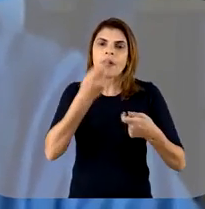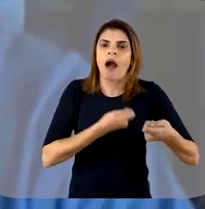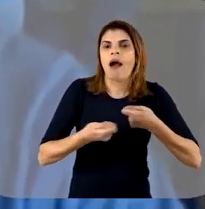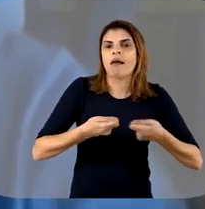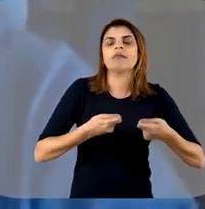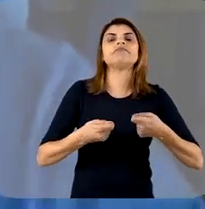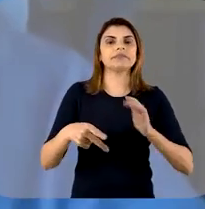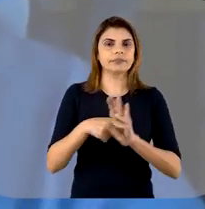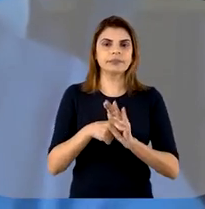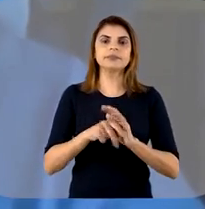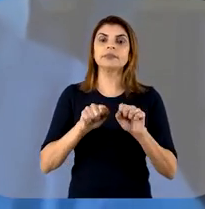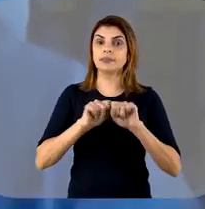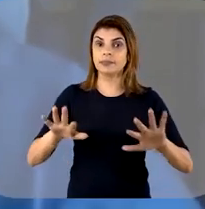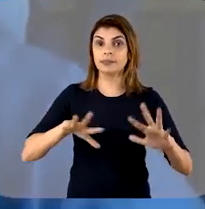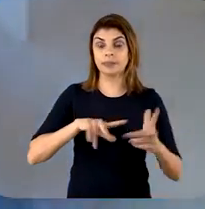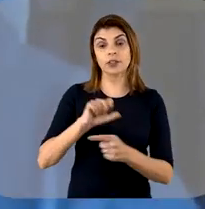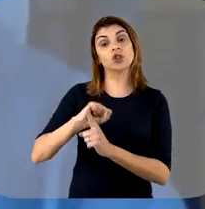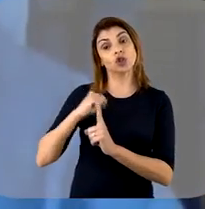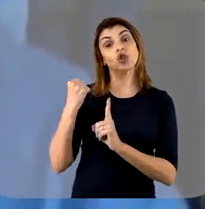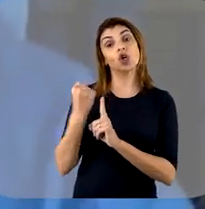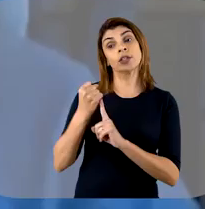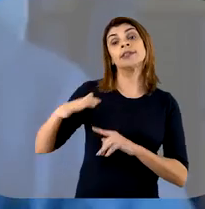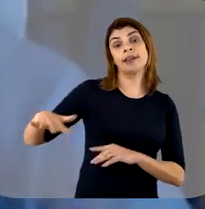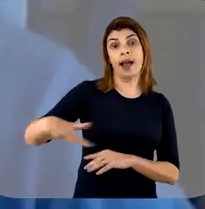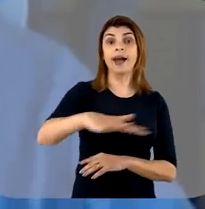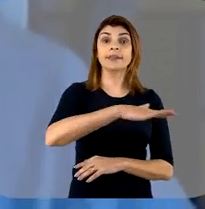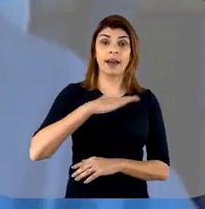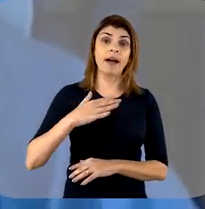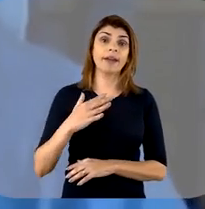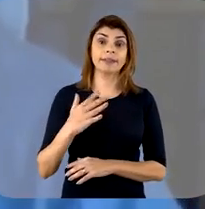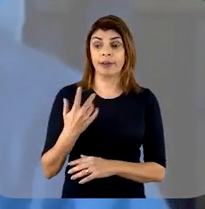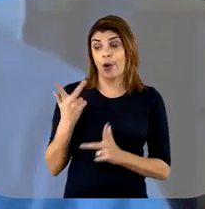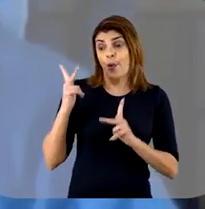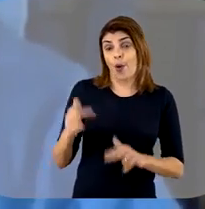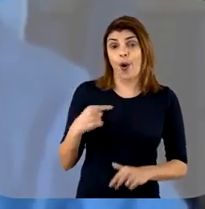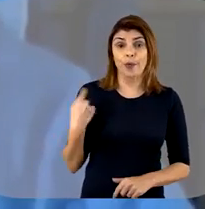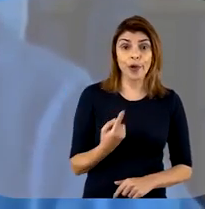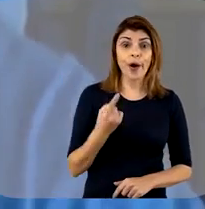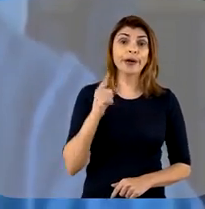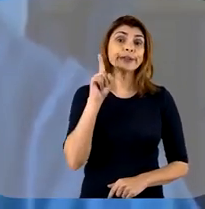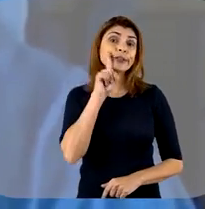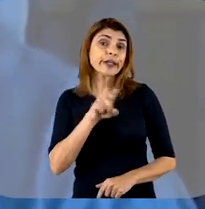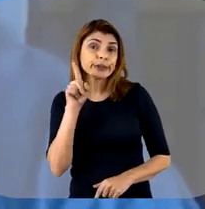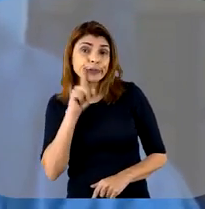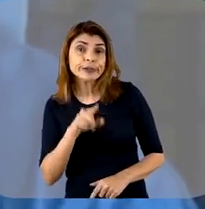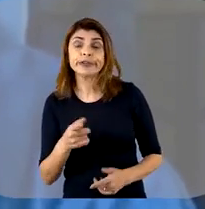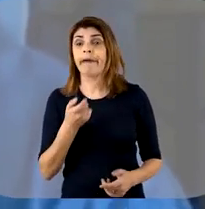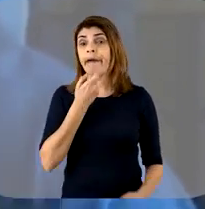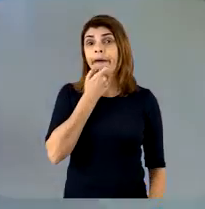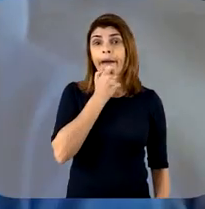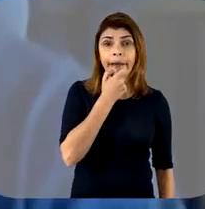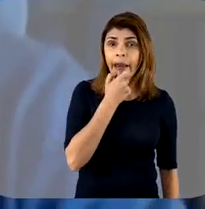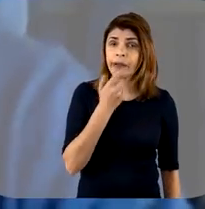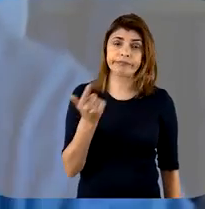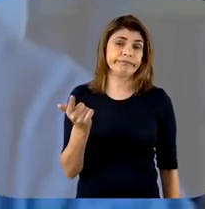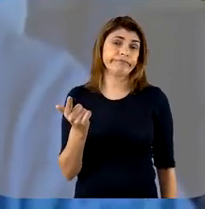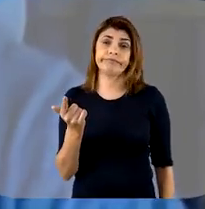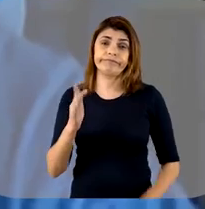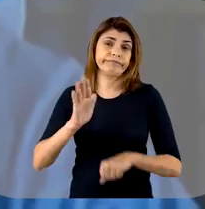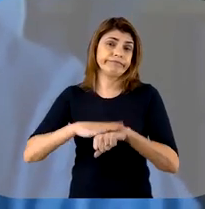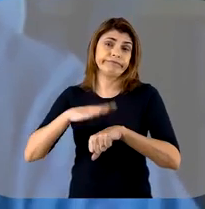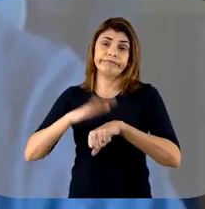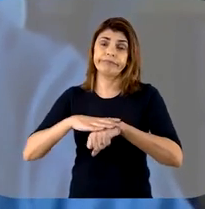pandemia. E sociedades em que isso, né, como a nossa, como os Estados Unidos, como a Inglaterra, em que isso é feito,